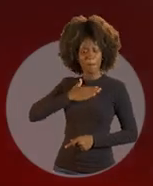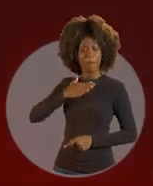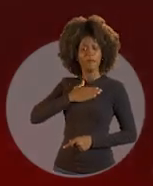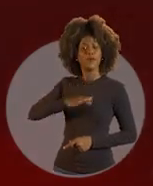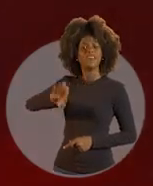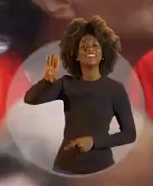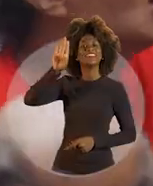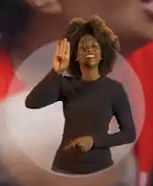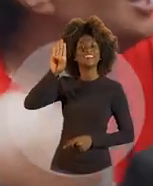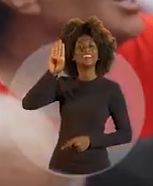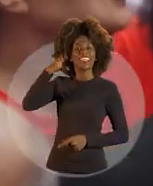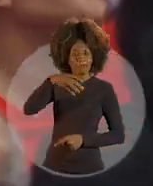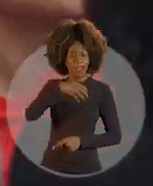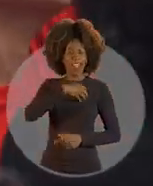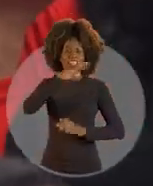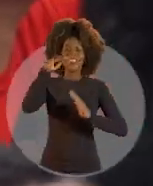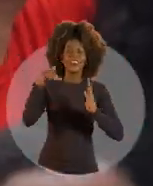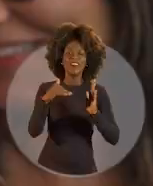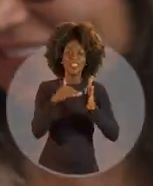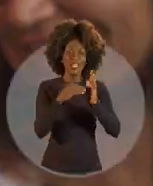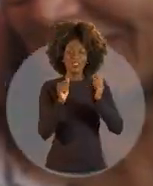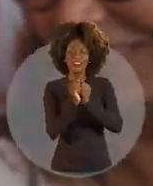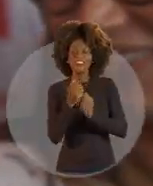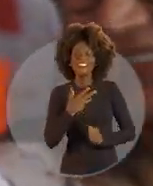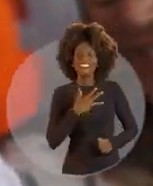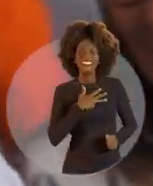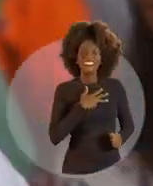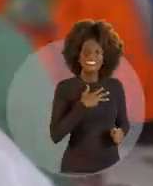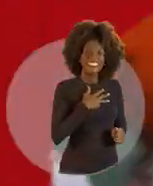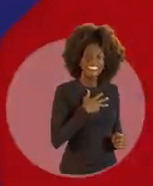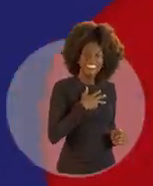meu candidato. A Bahia inteira com Lula lá.